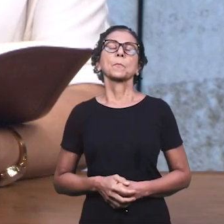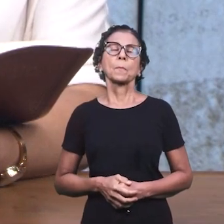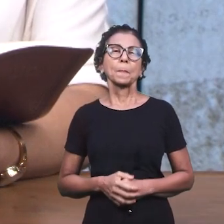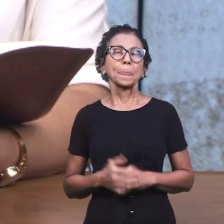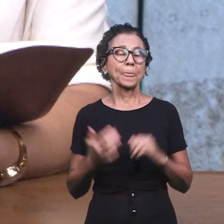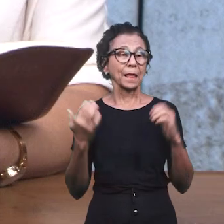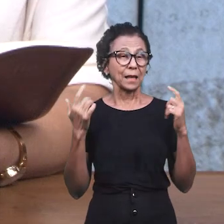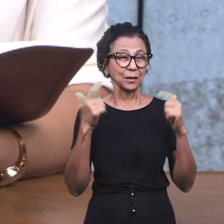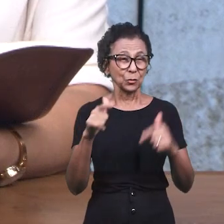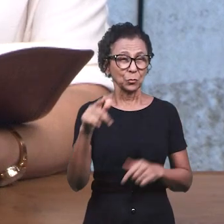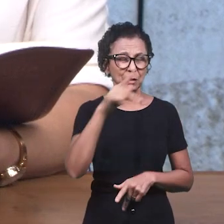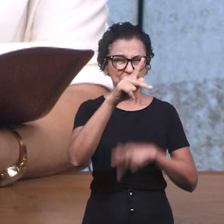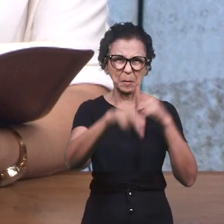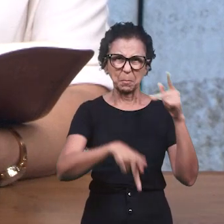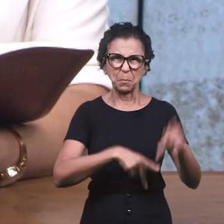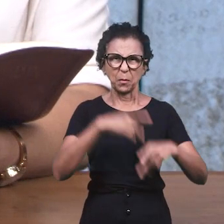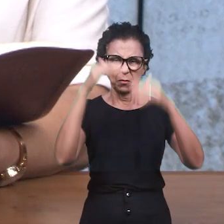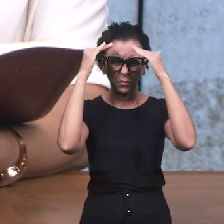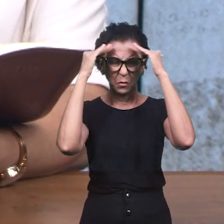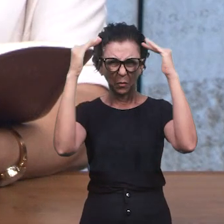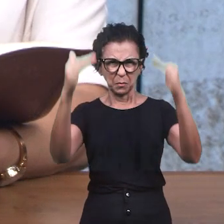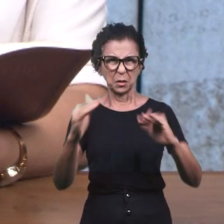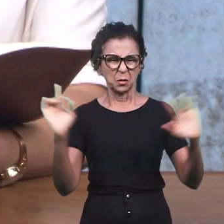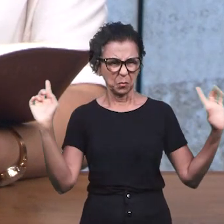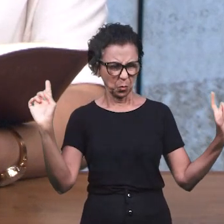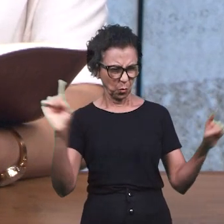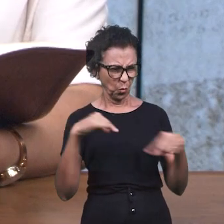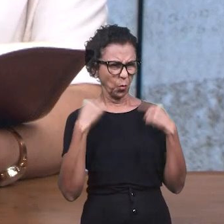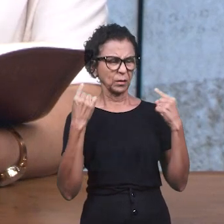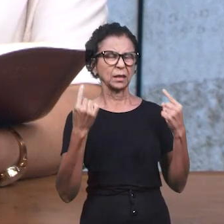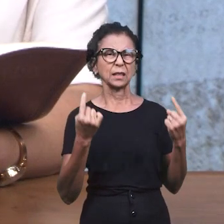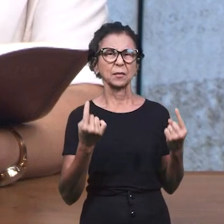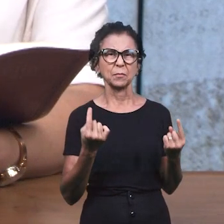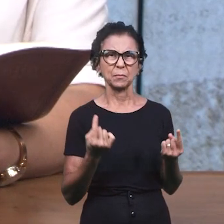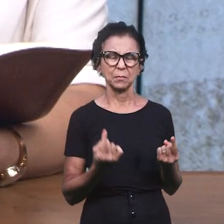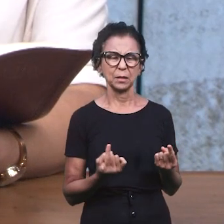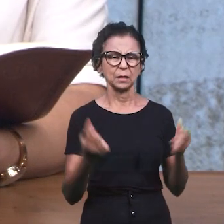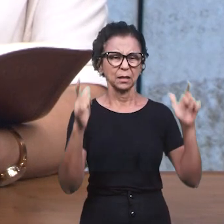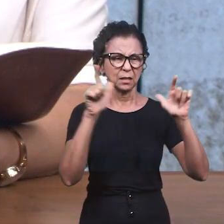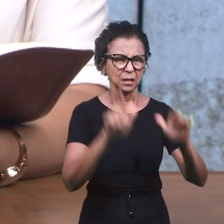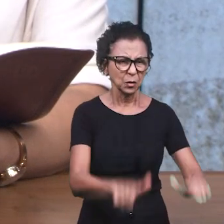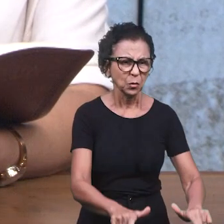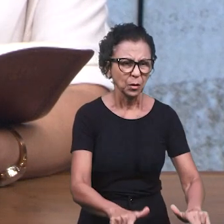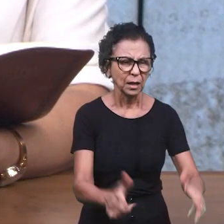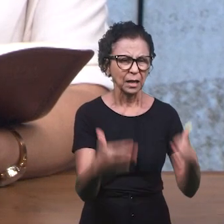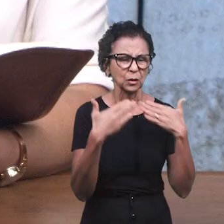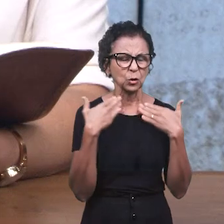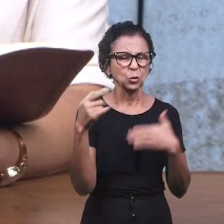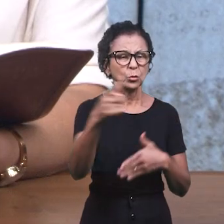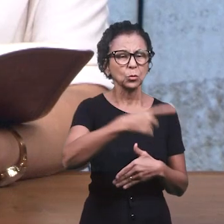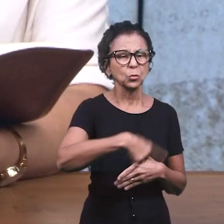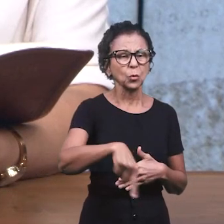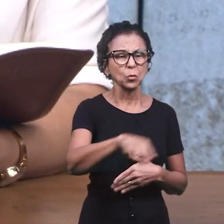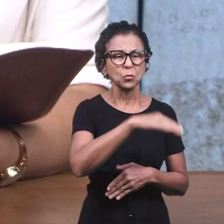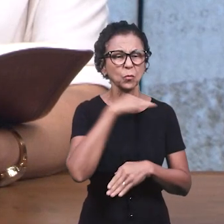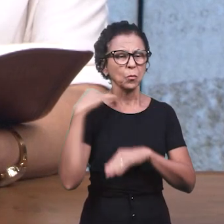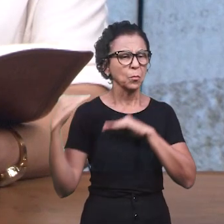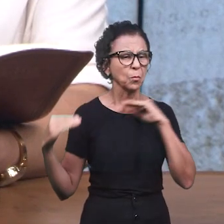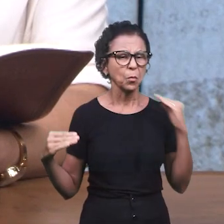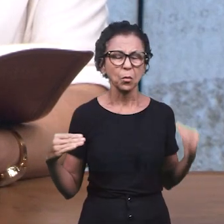má congregação que se levantou contra mim neste deserto se consumirão e